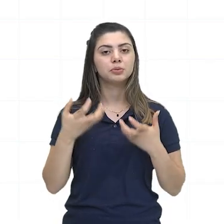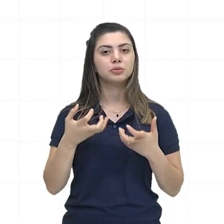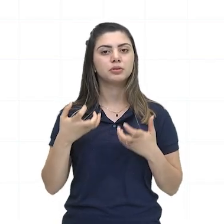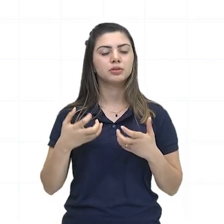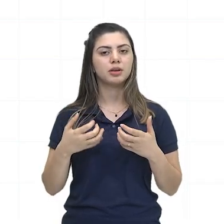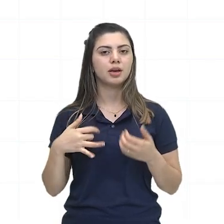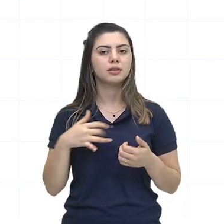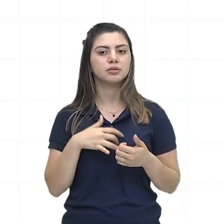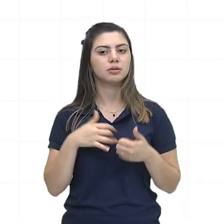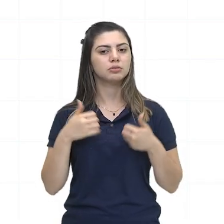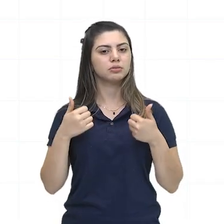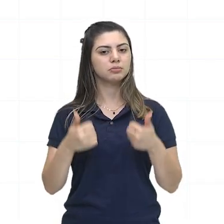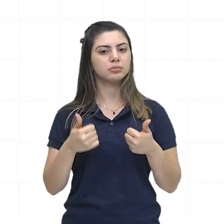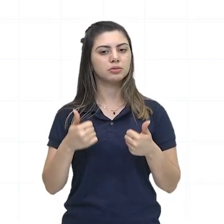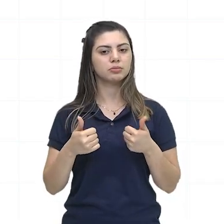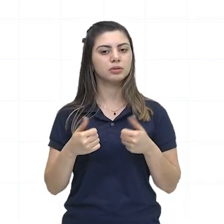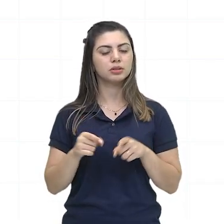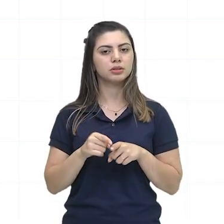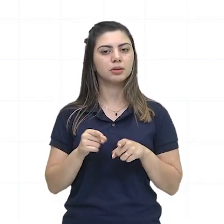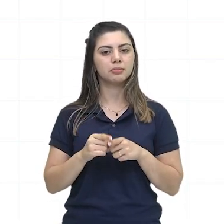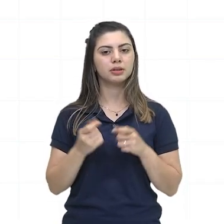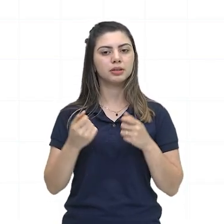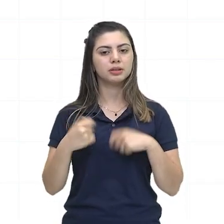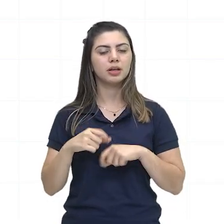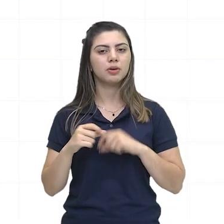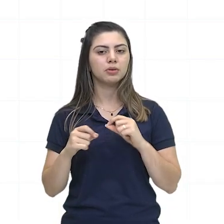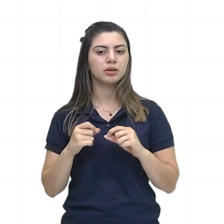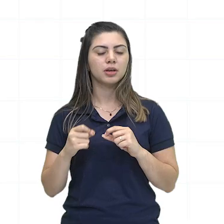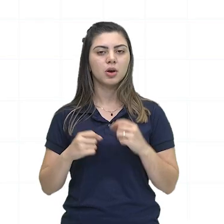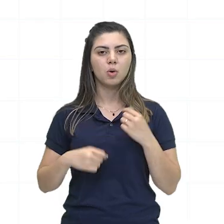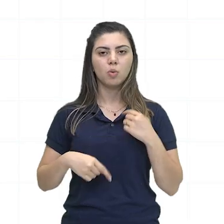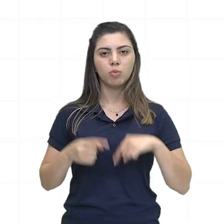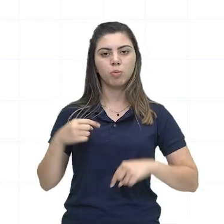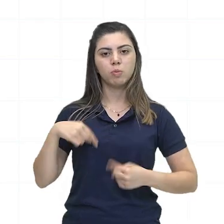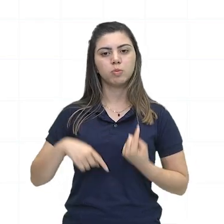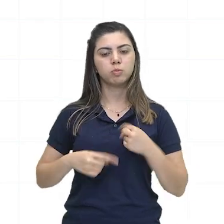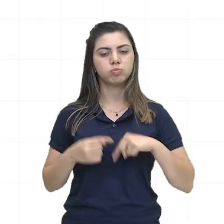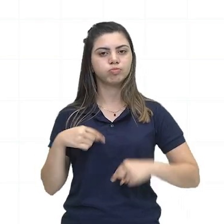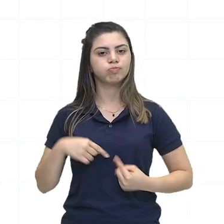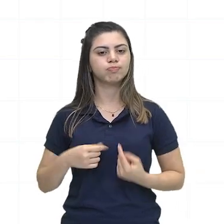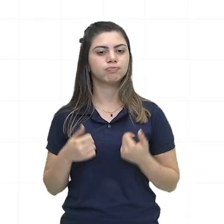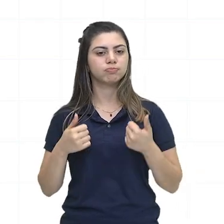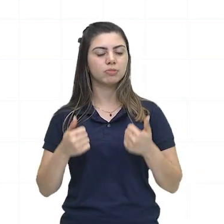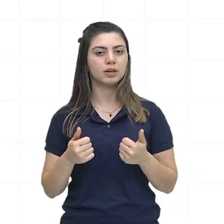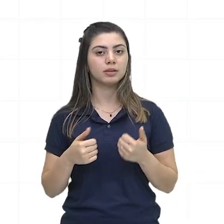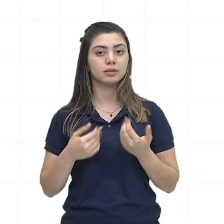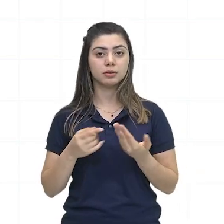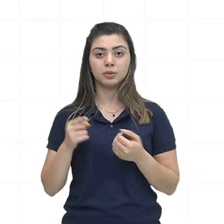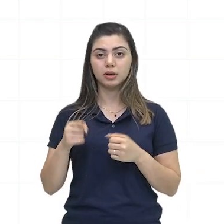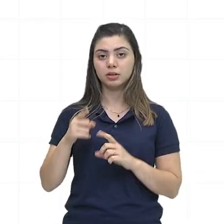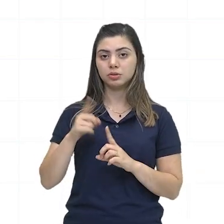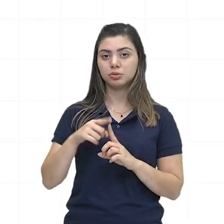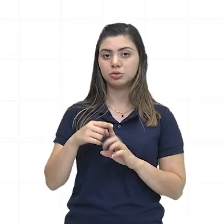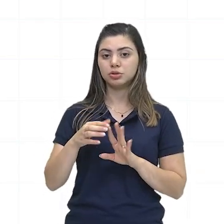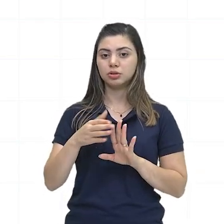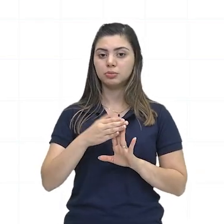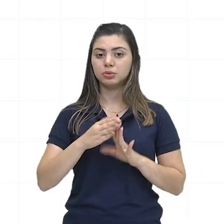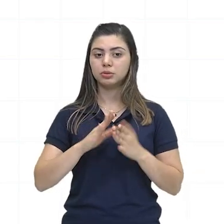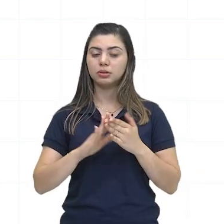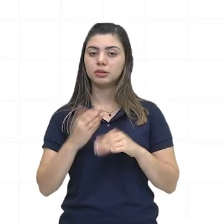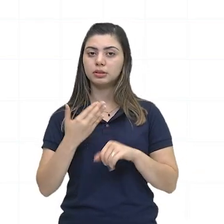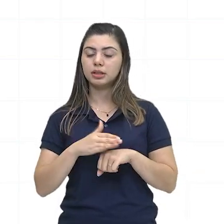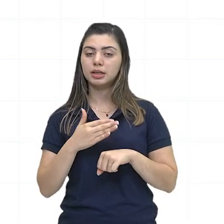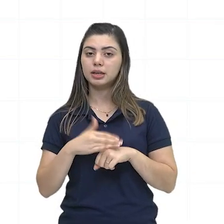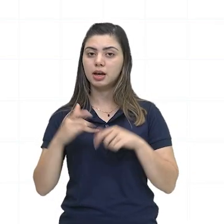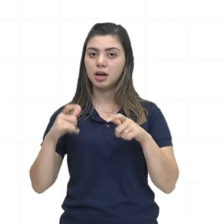boa forma e o bom desempenho das nossas funções orgânicas. E esse tipo de ginástica vai ser praticada